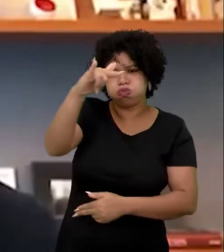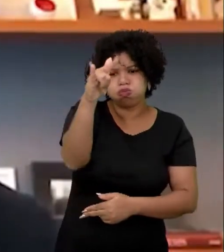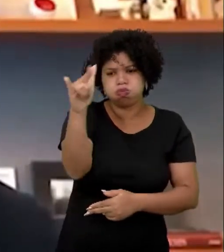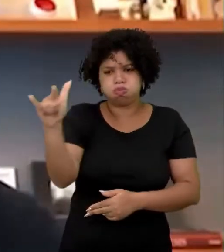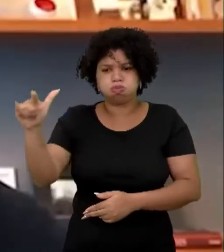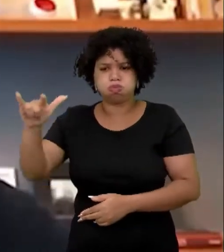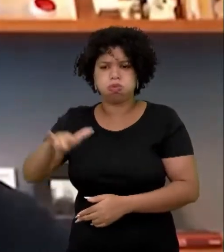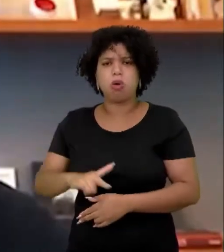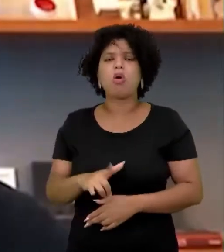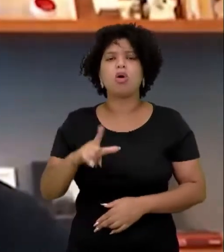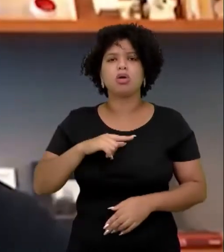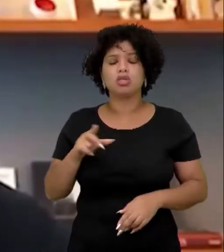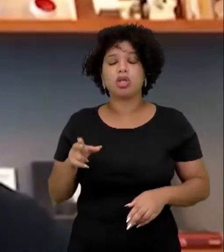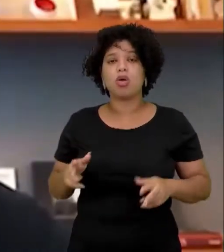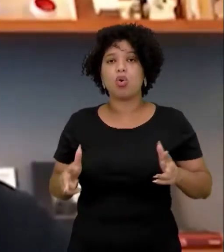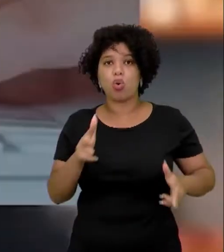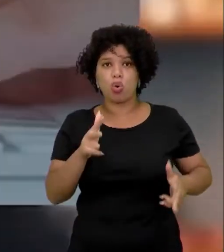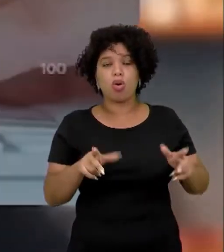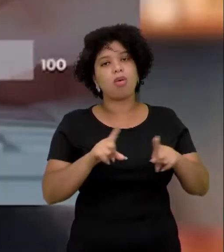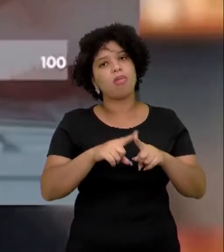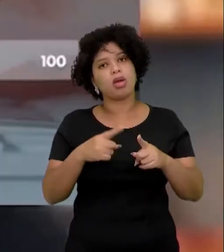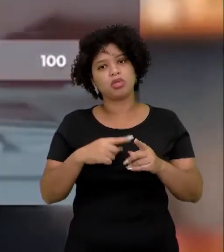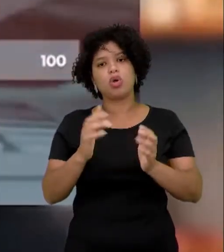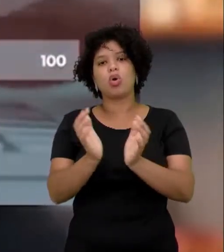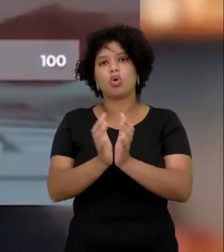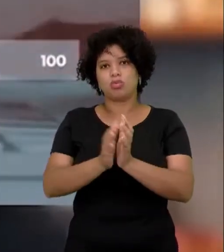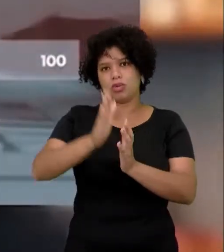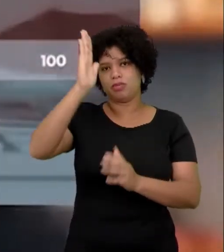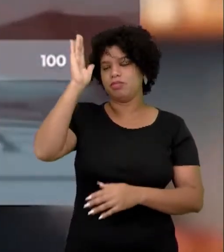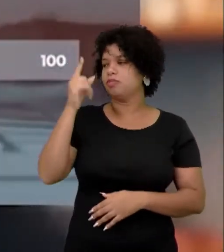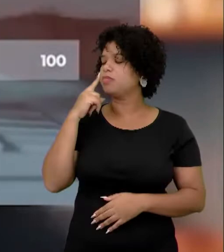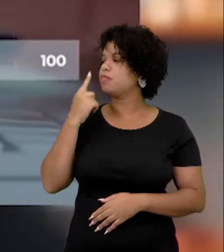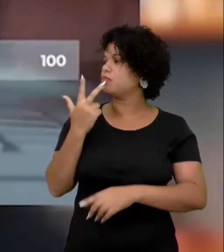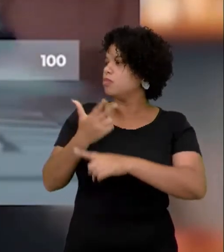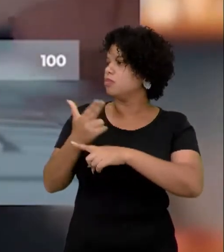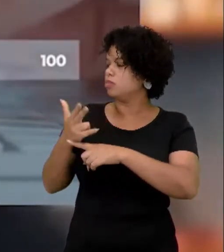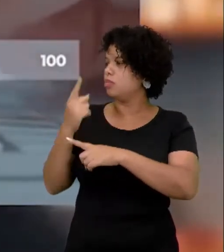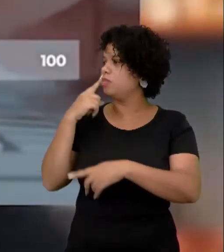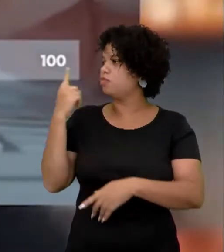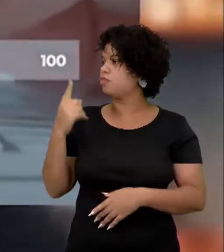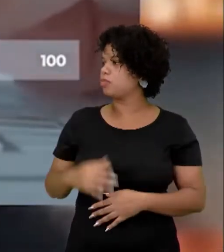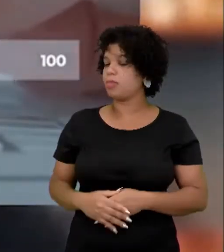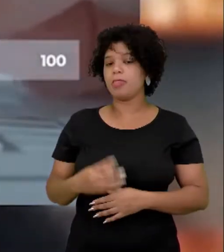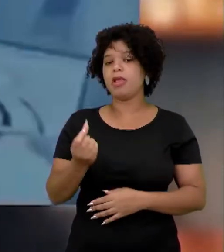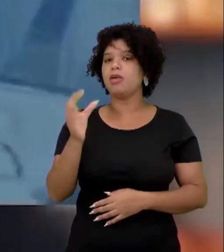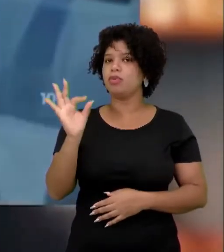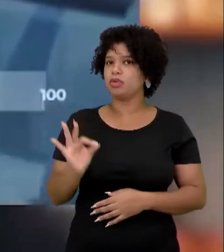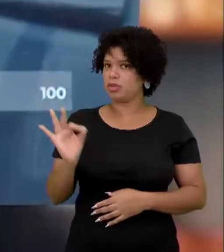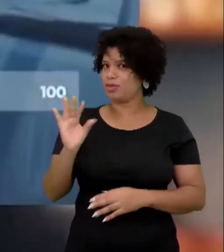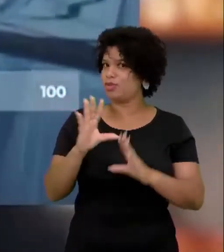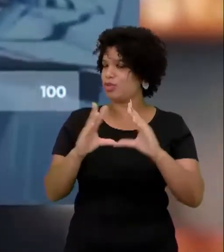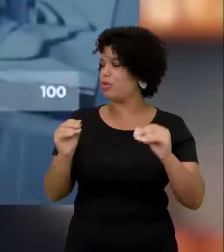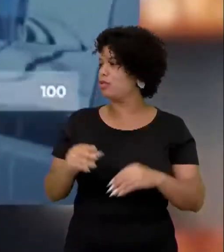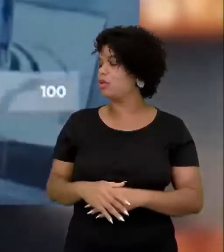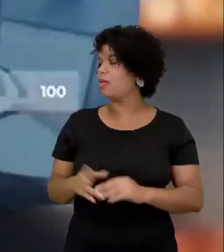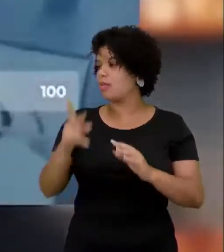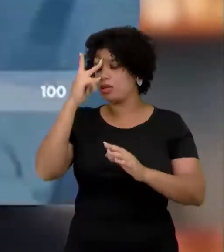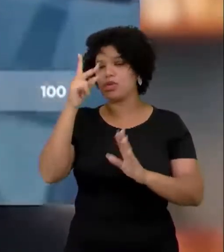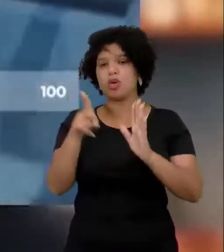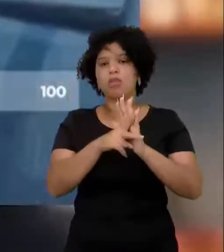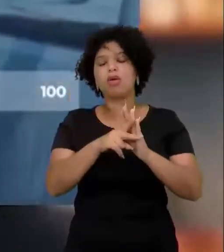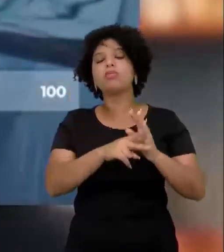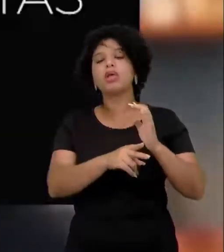incêndio, mas os bombeiros também atuaram. Editores, a chance só de 6%. Engenheiros químicos,